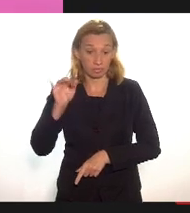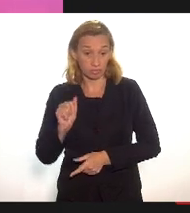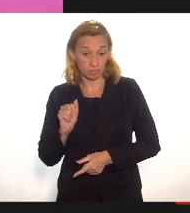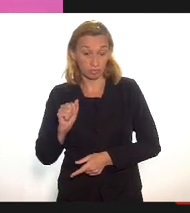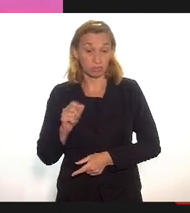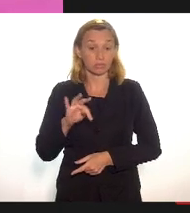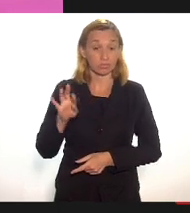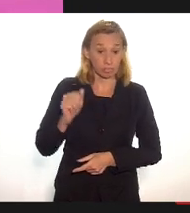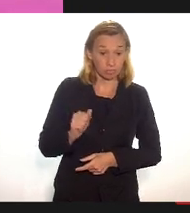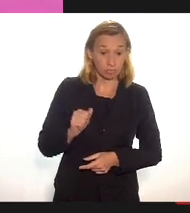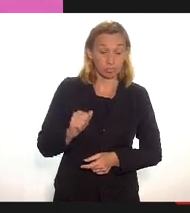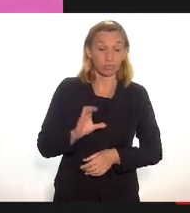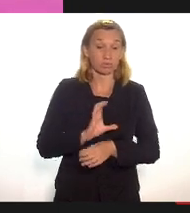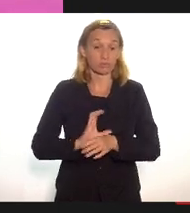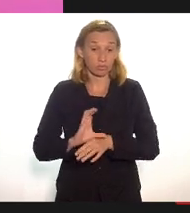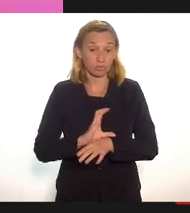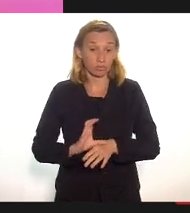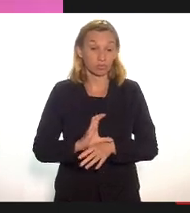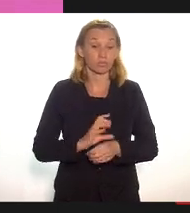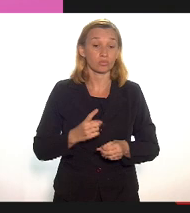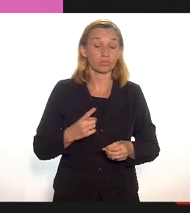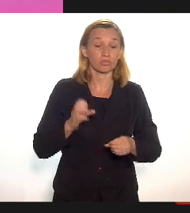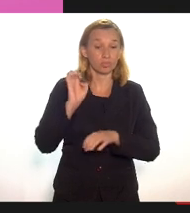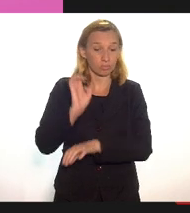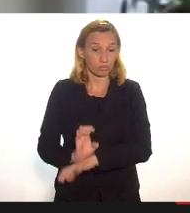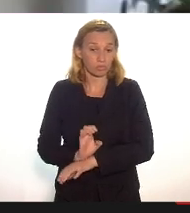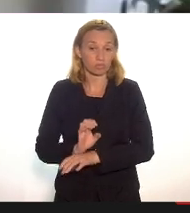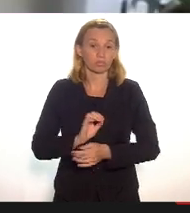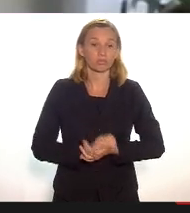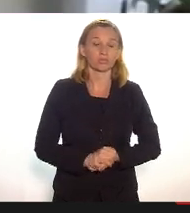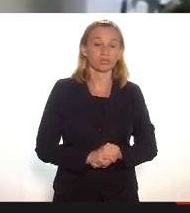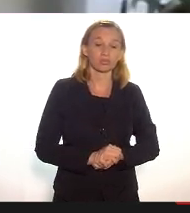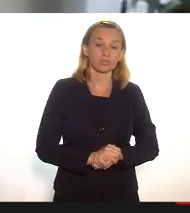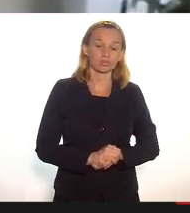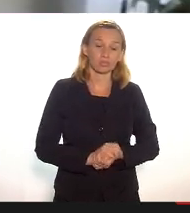do Conselho Municipal, Conselho Estadual de